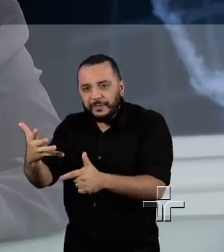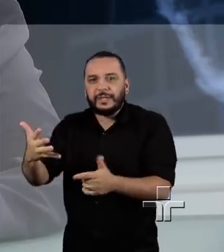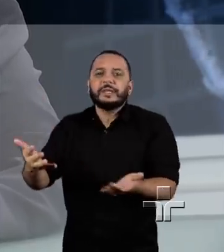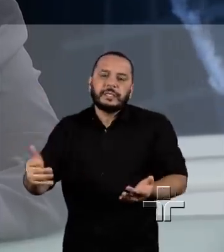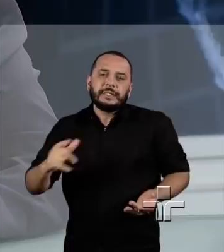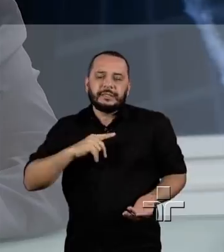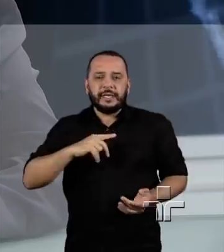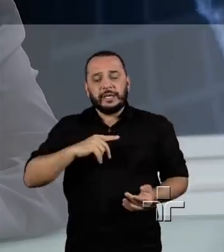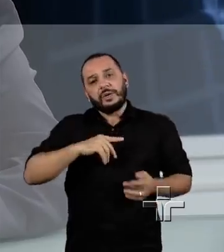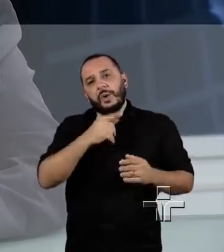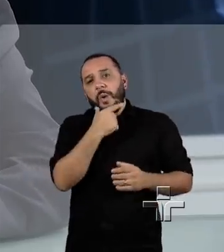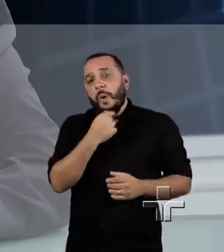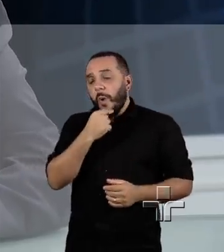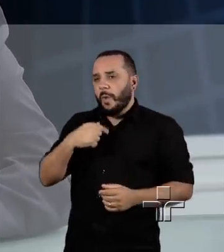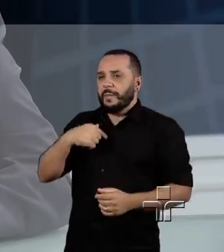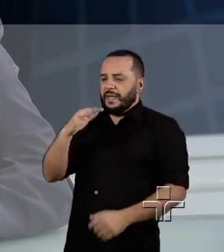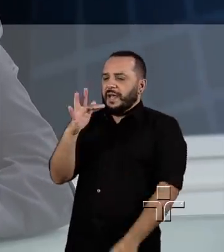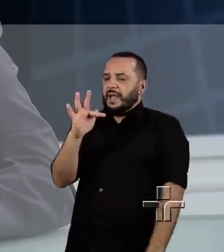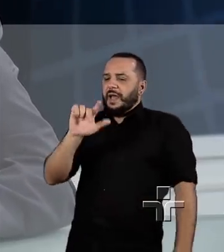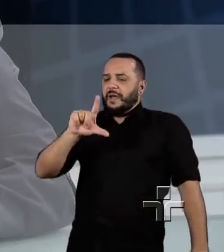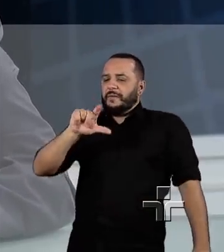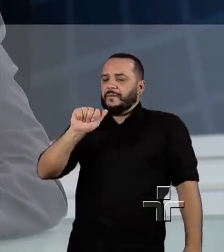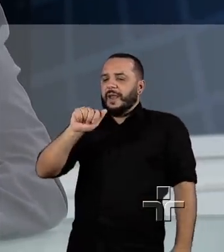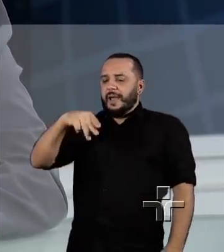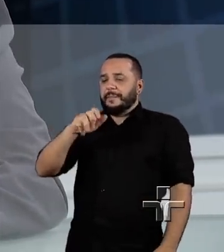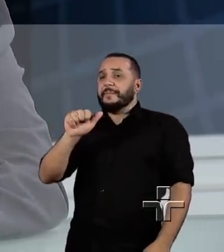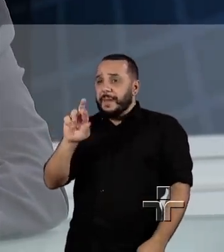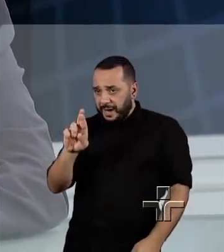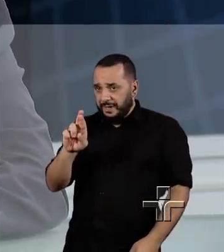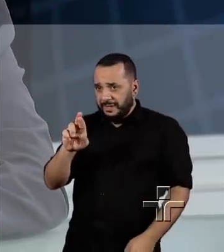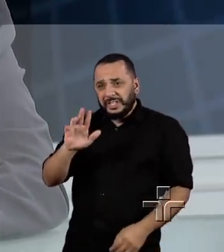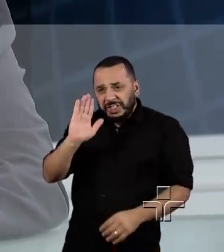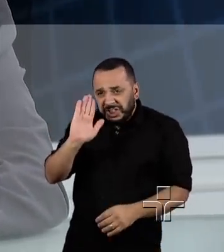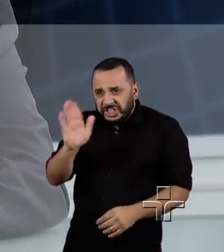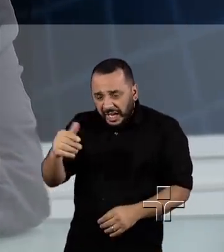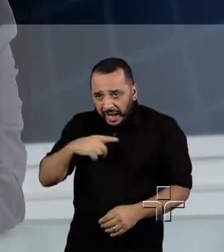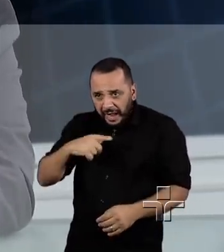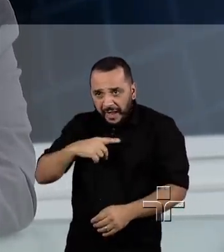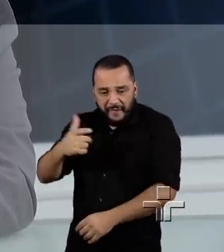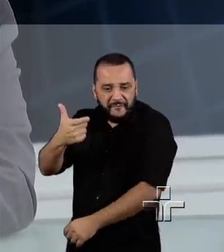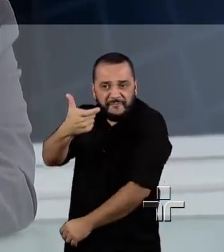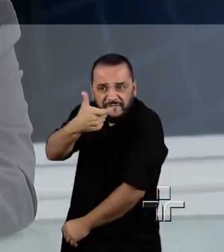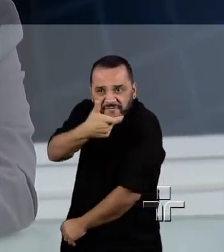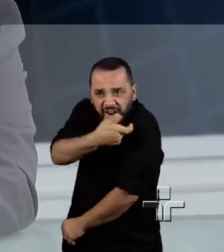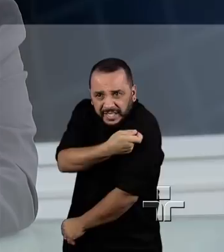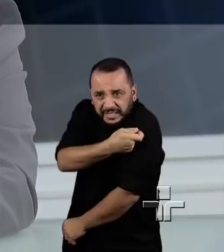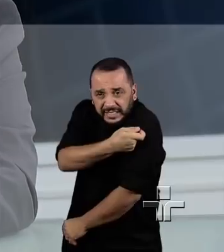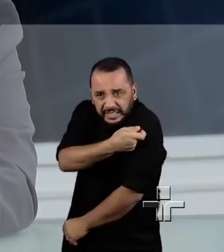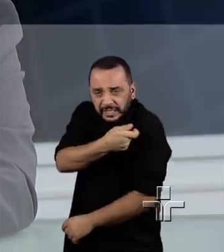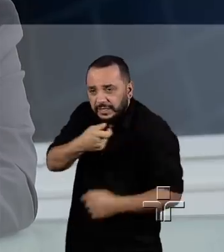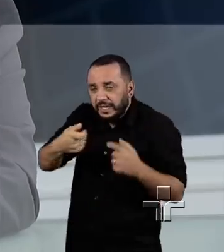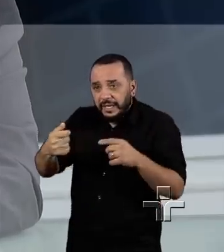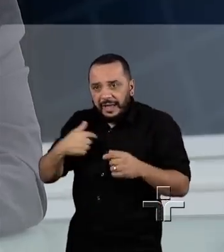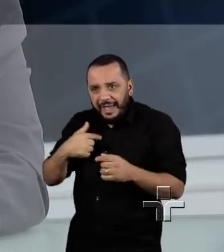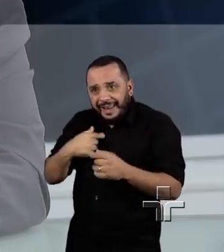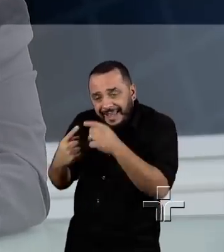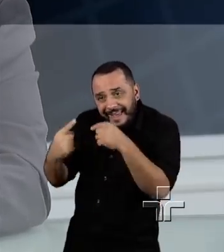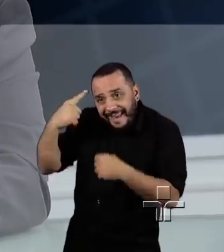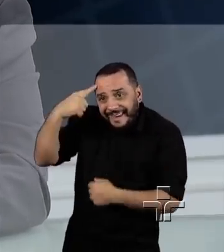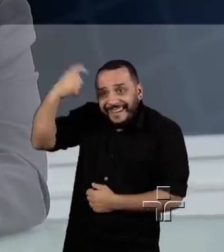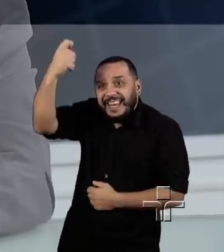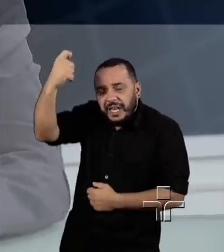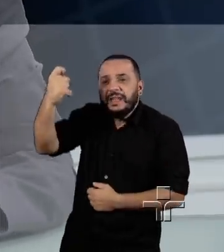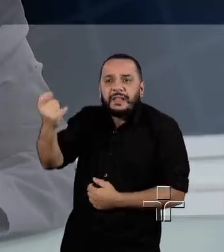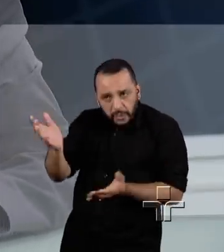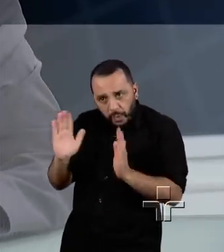penicilina, Fleming, Florey e Chang, eles não ganharam um tostão para isso, porque era compartilhado, o conhecimento era um common. Com o tempo